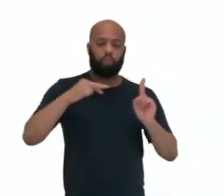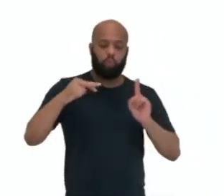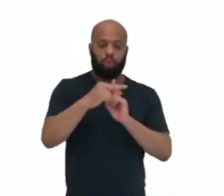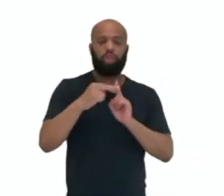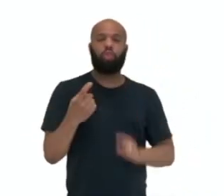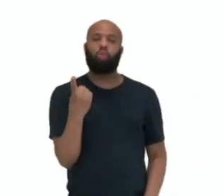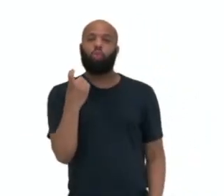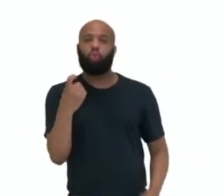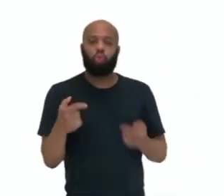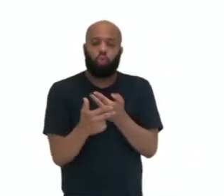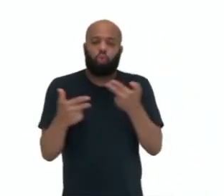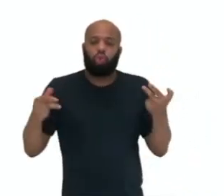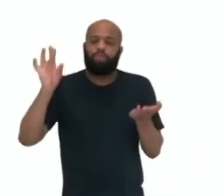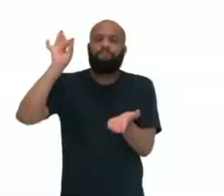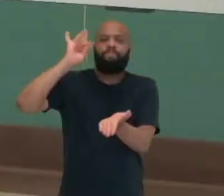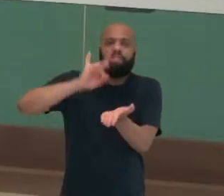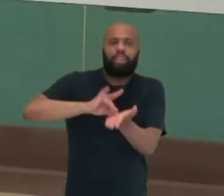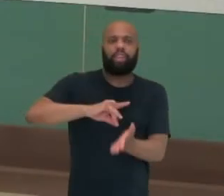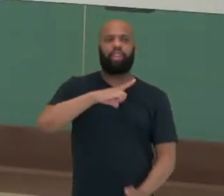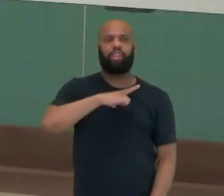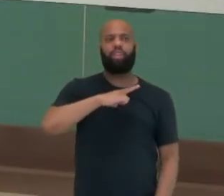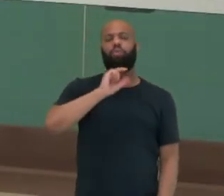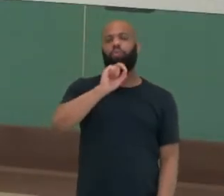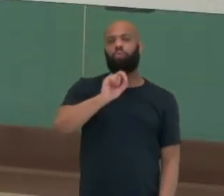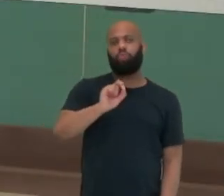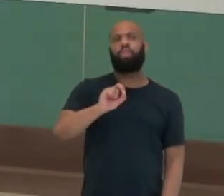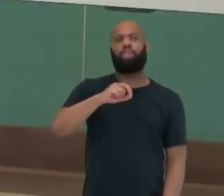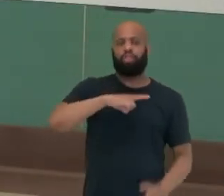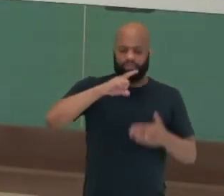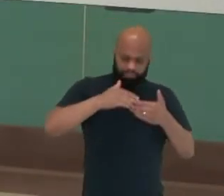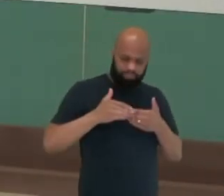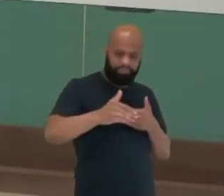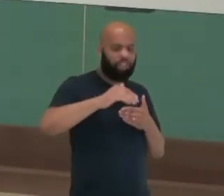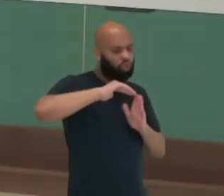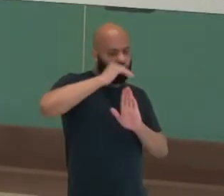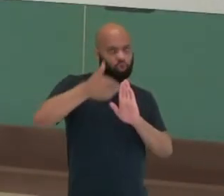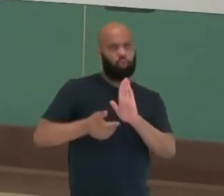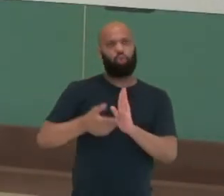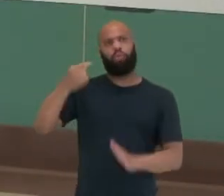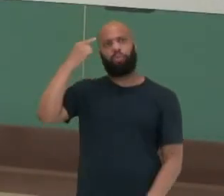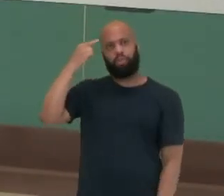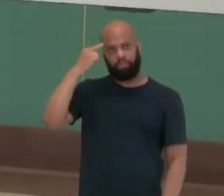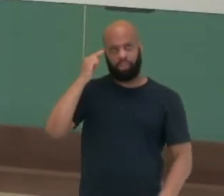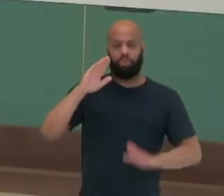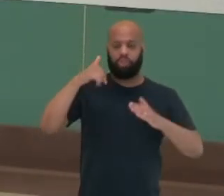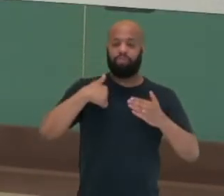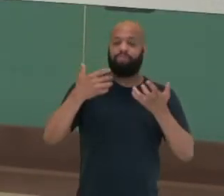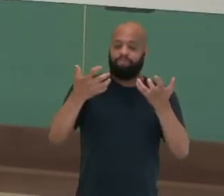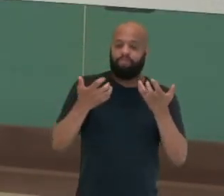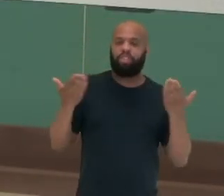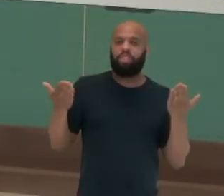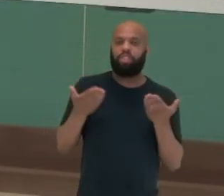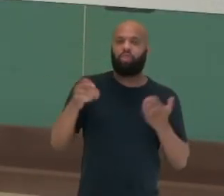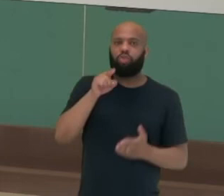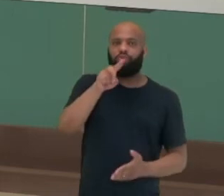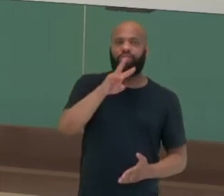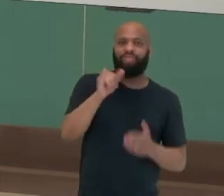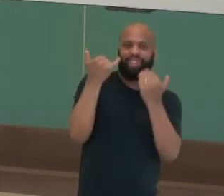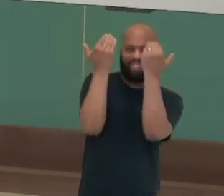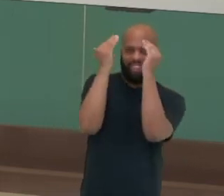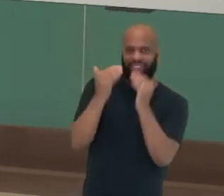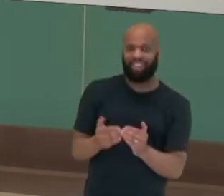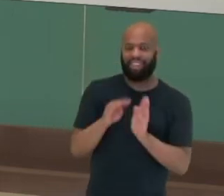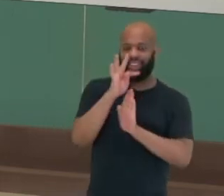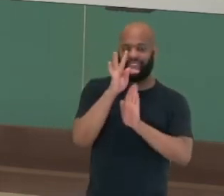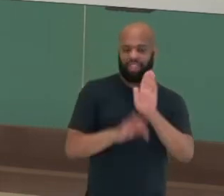únicos dados originais dos quais derivam todas as ideias, né? Então, eu quero que vocês analisem agora